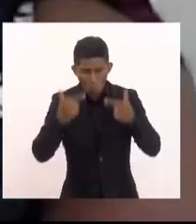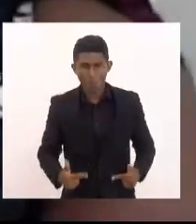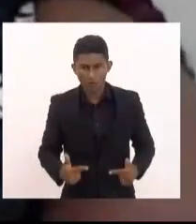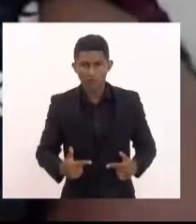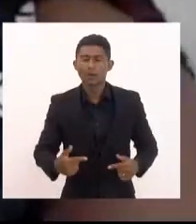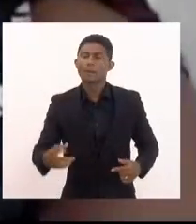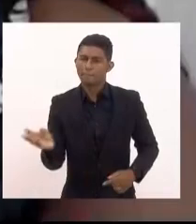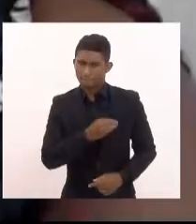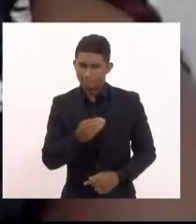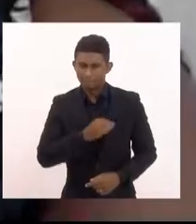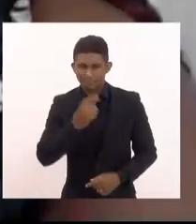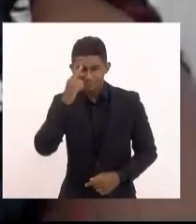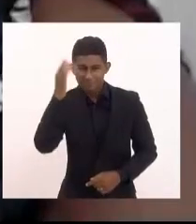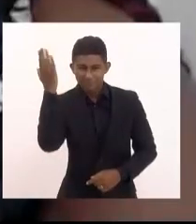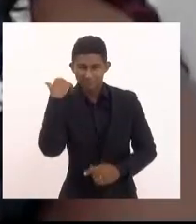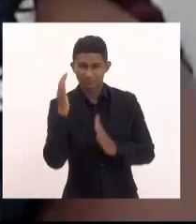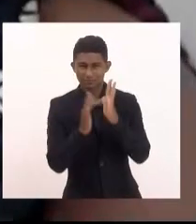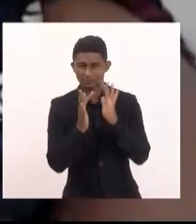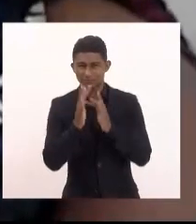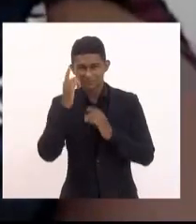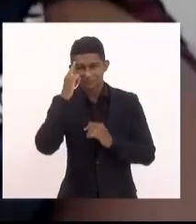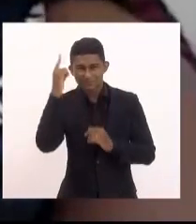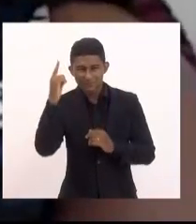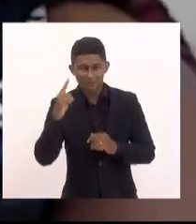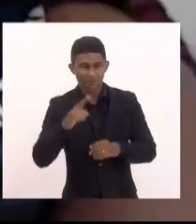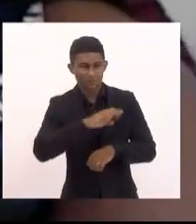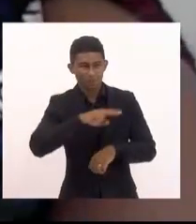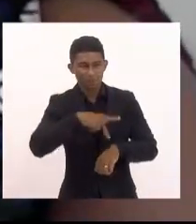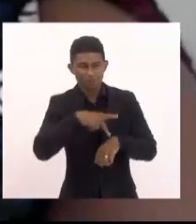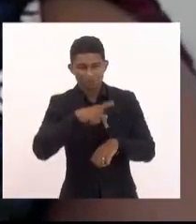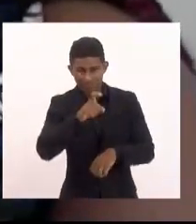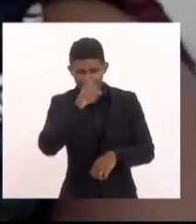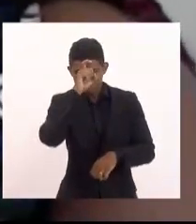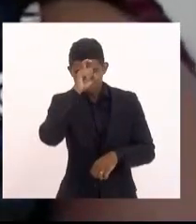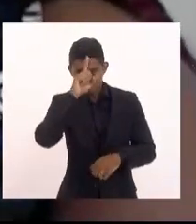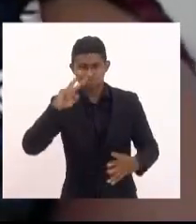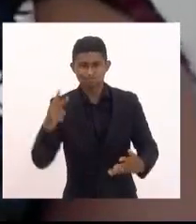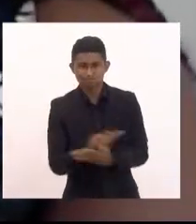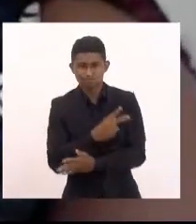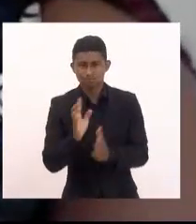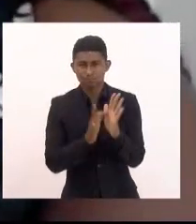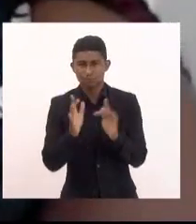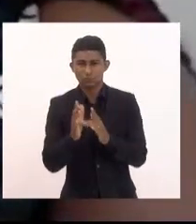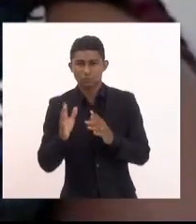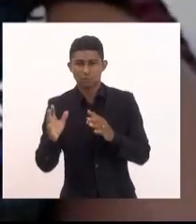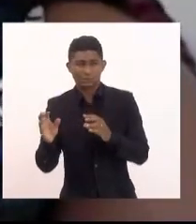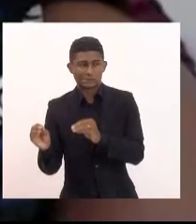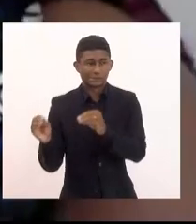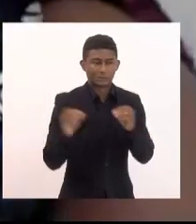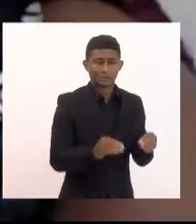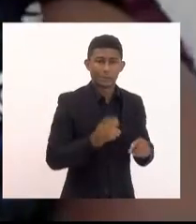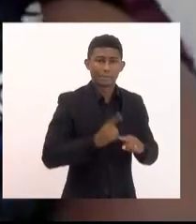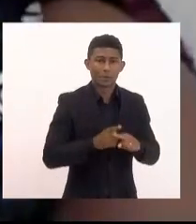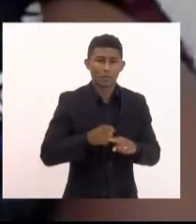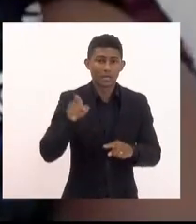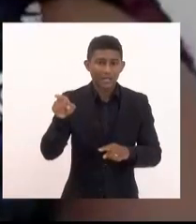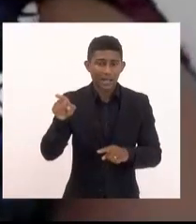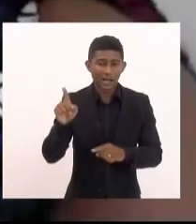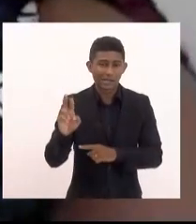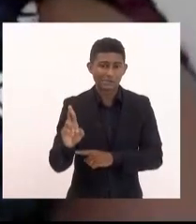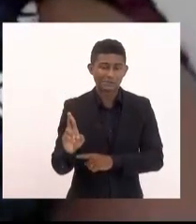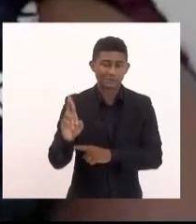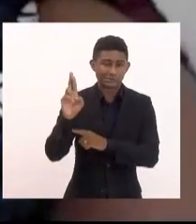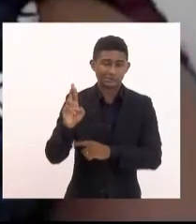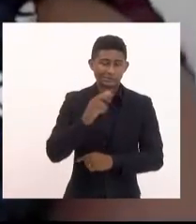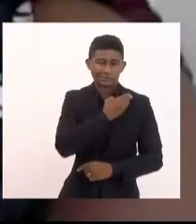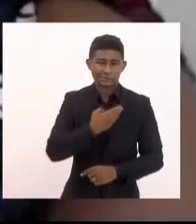viu, presidente, foi refugiado no Egito, fugindo do ódio de Herodes. Sua família